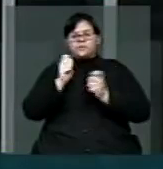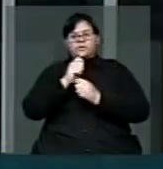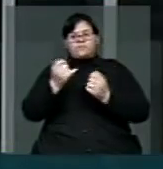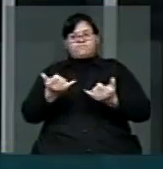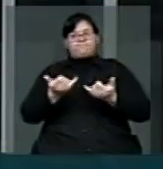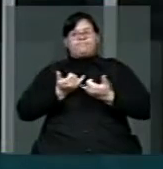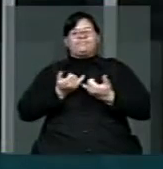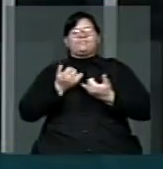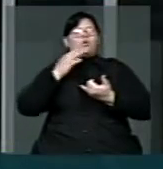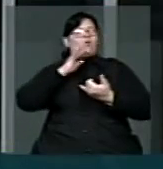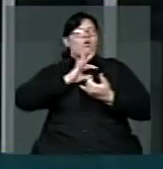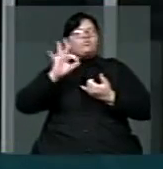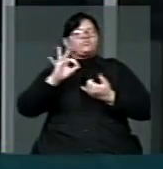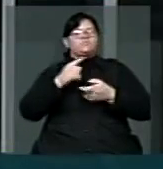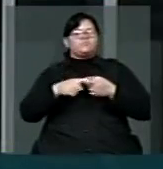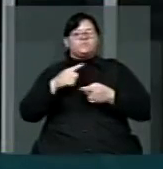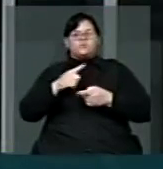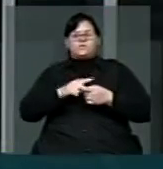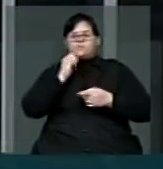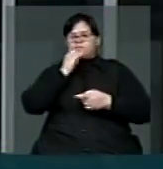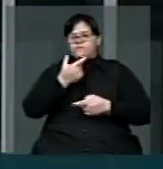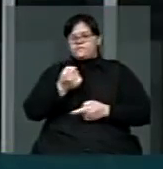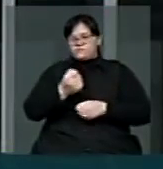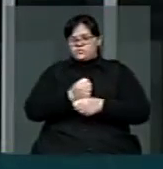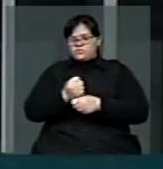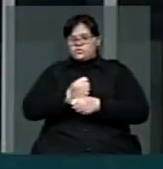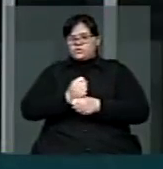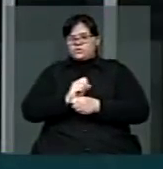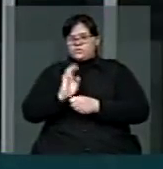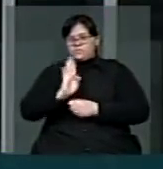nas últimas 2 décadas, o Brasil aumentou em